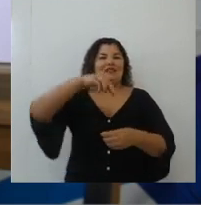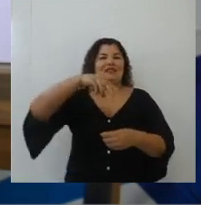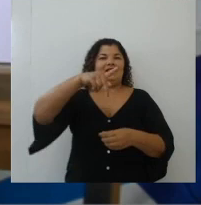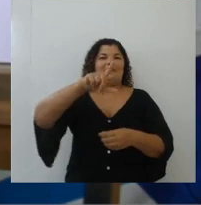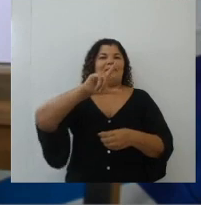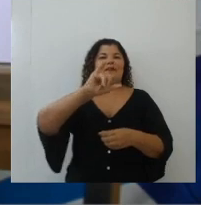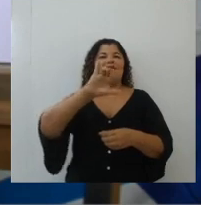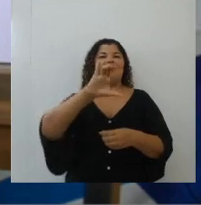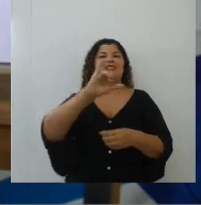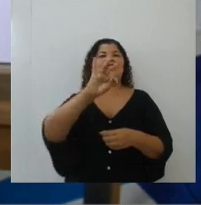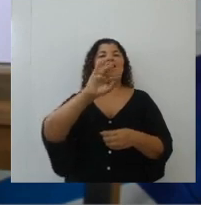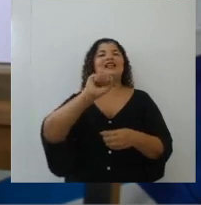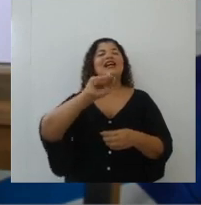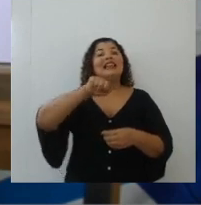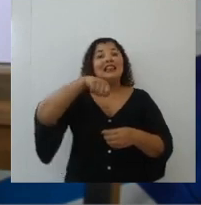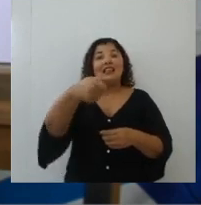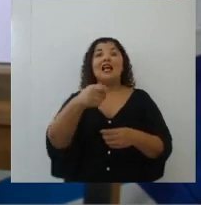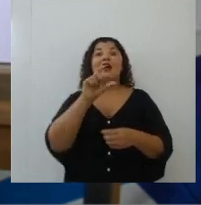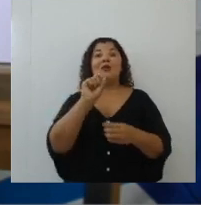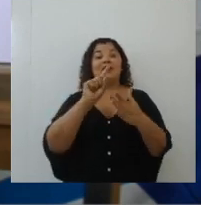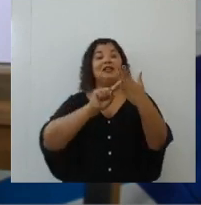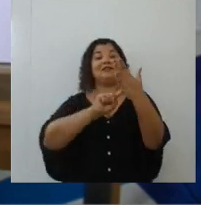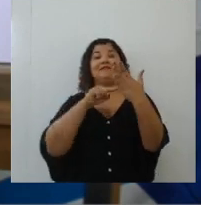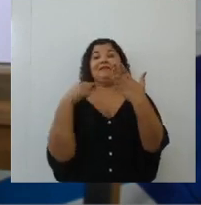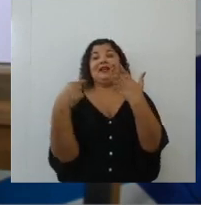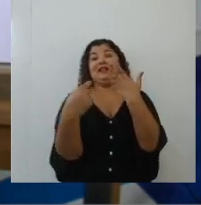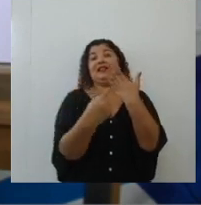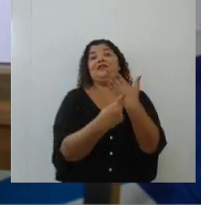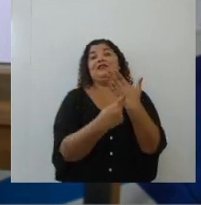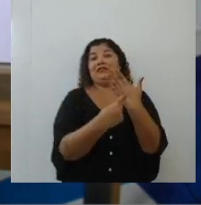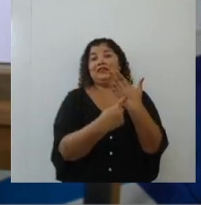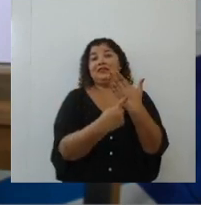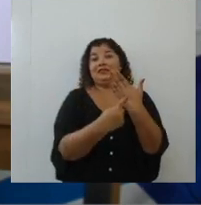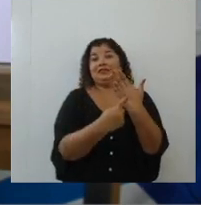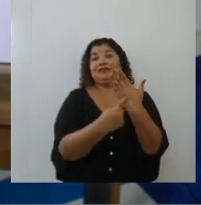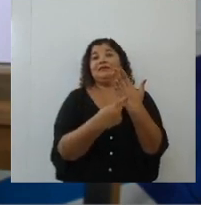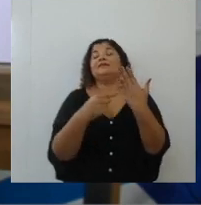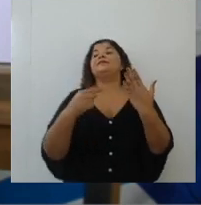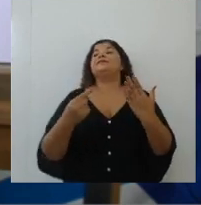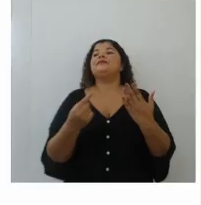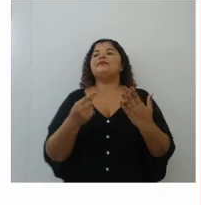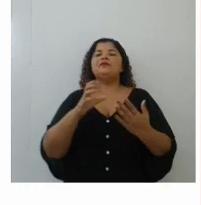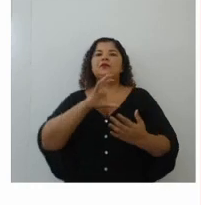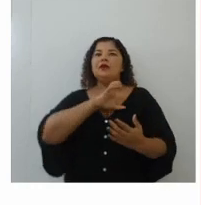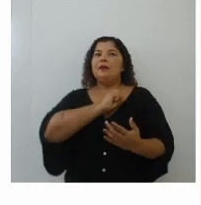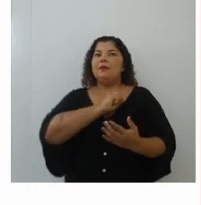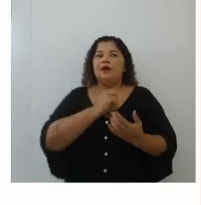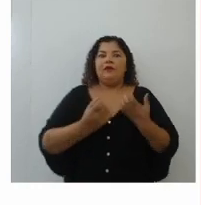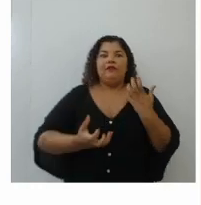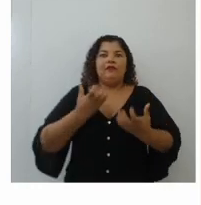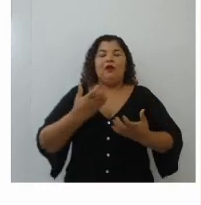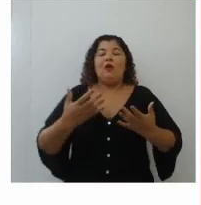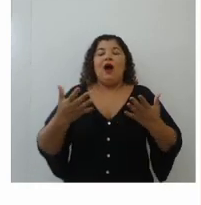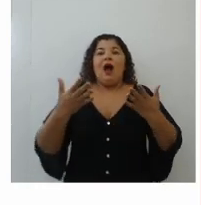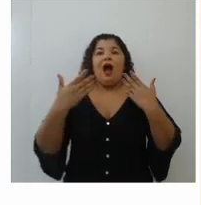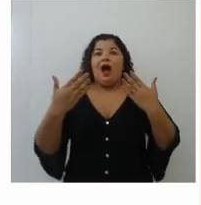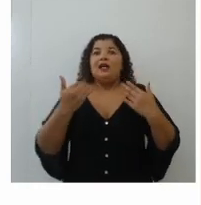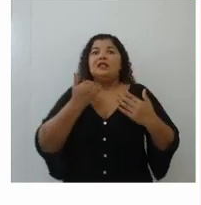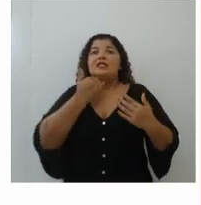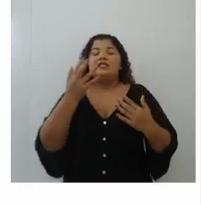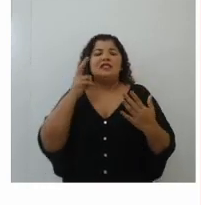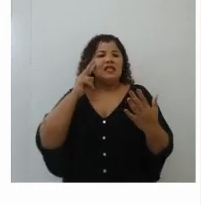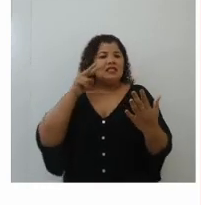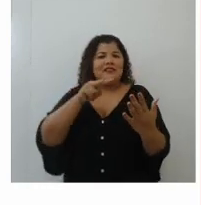a metáfora. É a primeira figura de linguagem que a gente vai estudar hoje. Ó, O amor é fogo que arde sem se ver. Como é que uma coisa